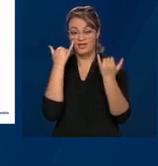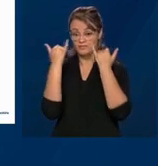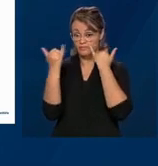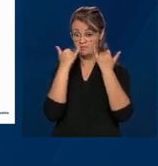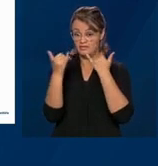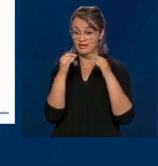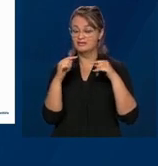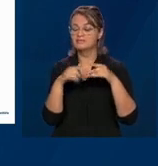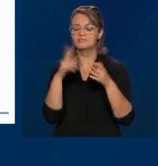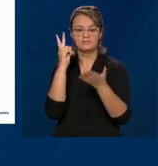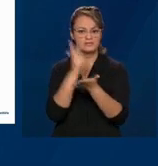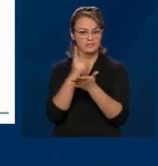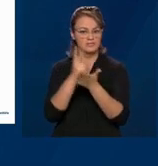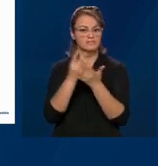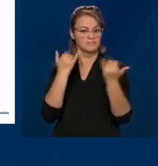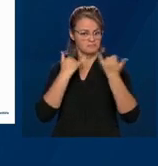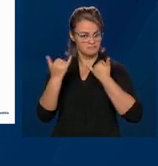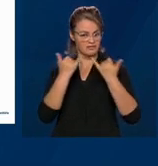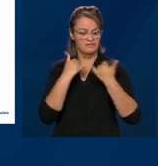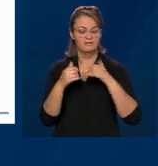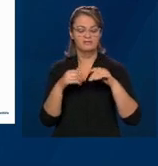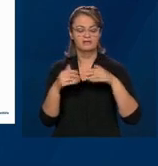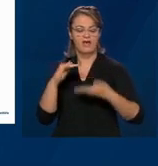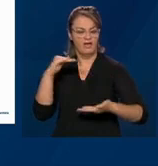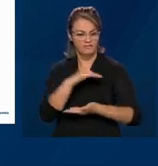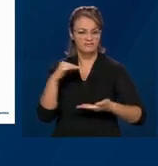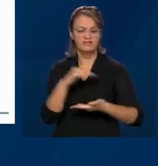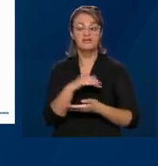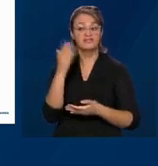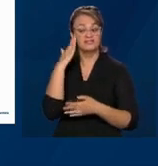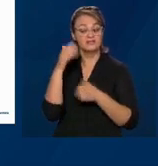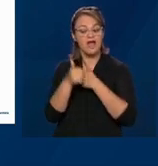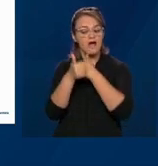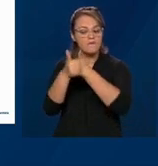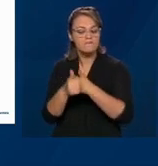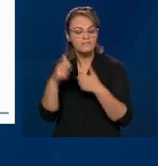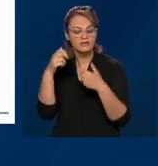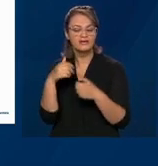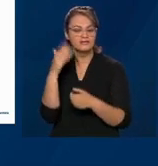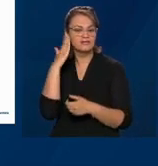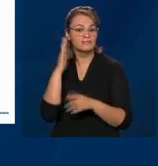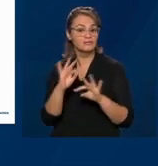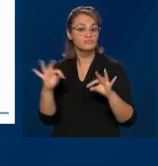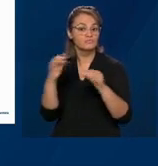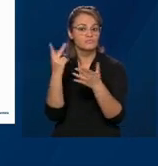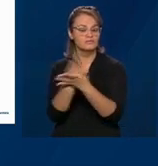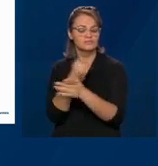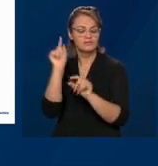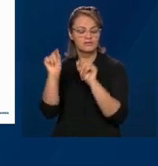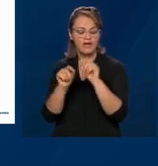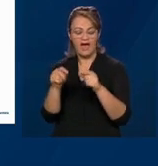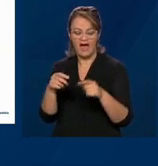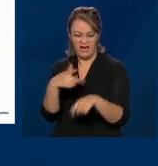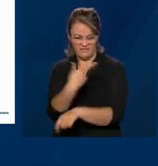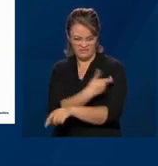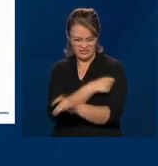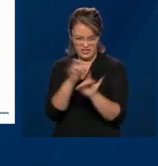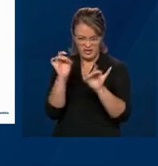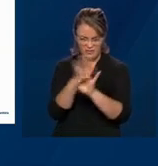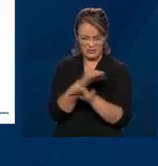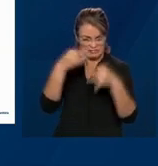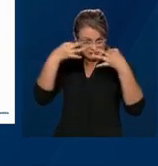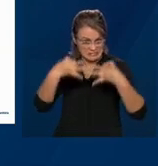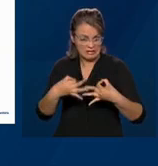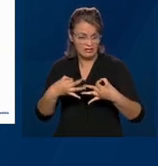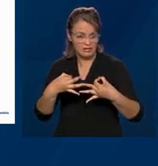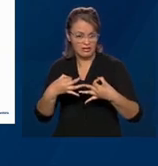para a Anvisa sempre que disponíveis. A gente quer acompanhar a integridade da vacina ao longo do tempo para